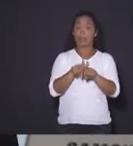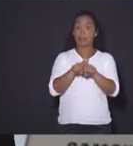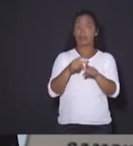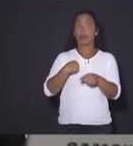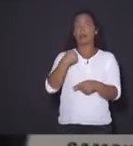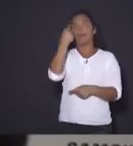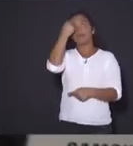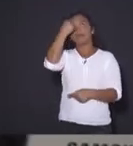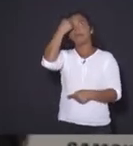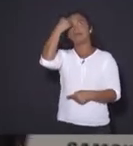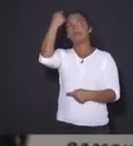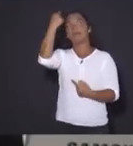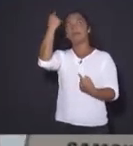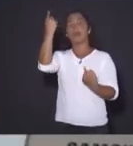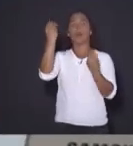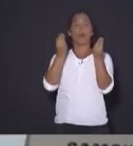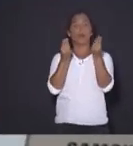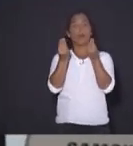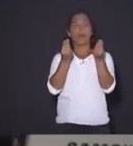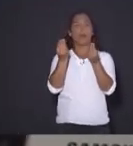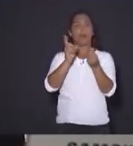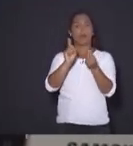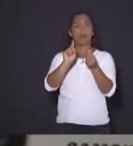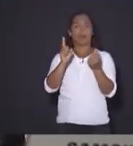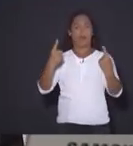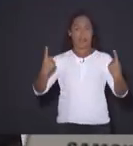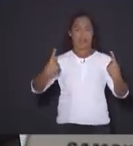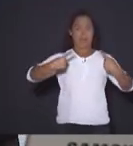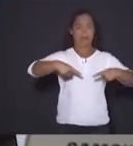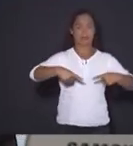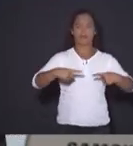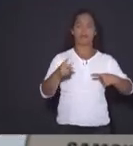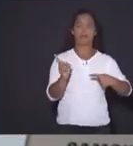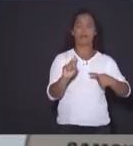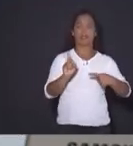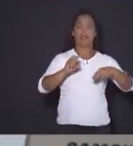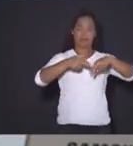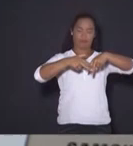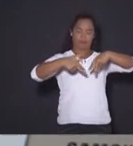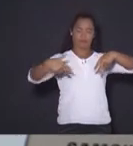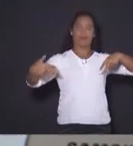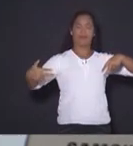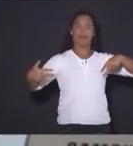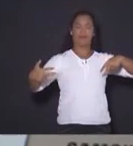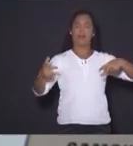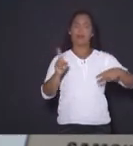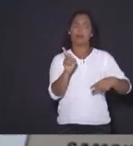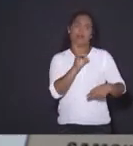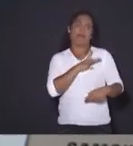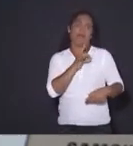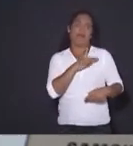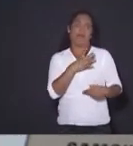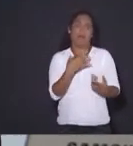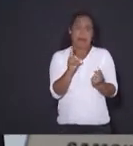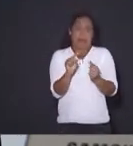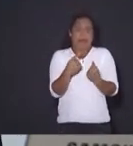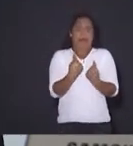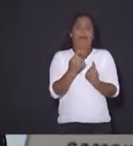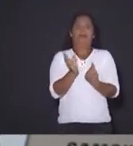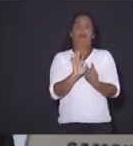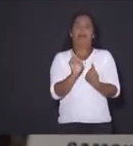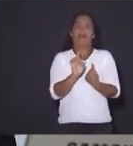né de que não é afrontoso falar de gênero né não é ou não é um medo não é uma ameaça é